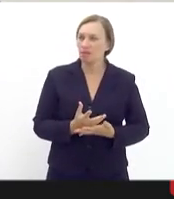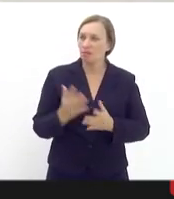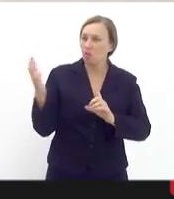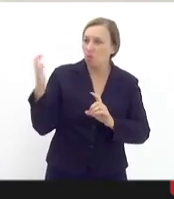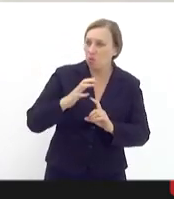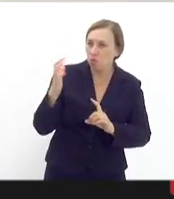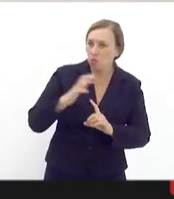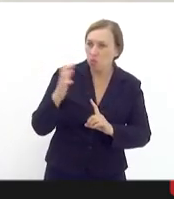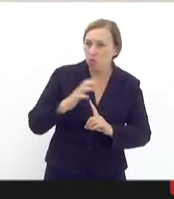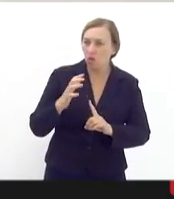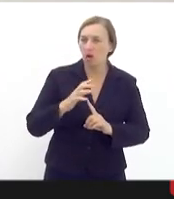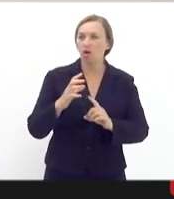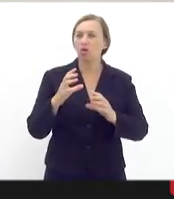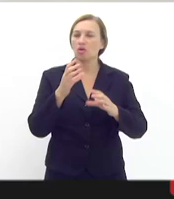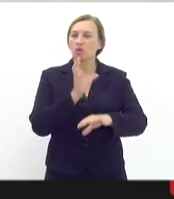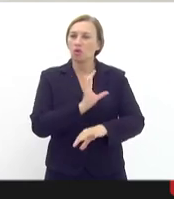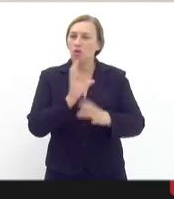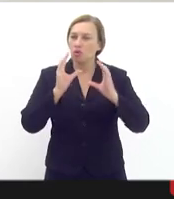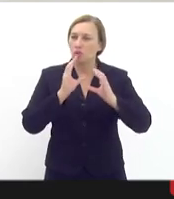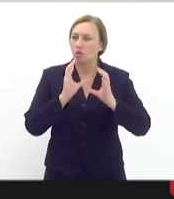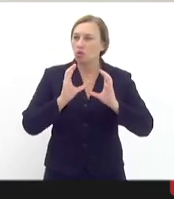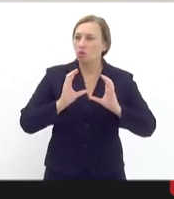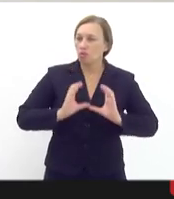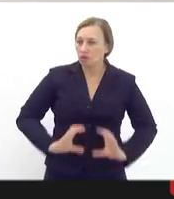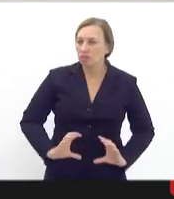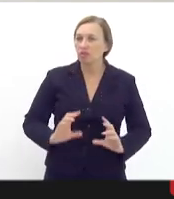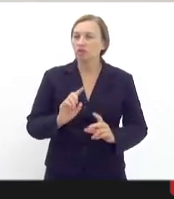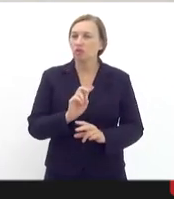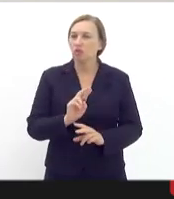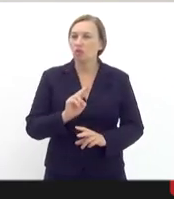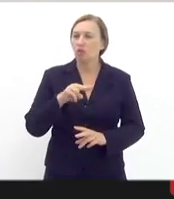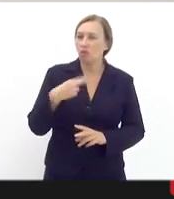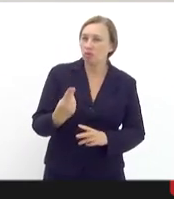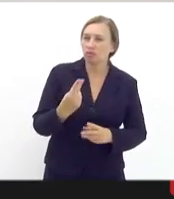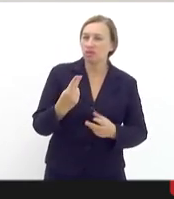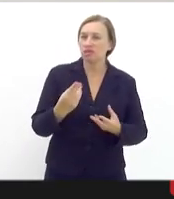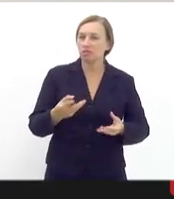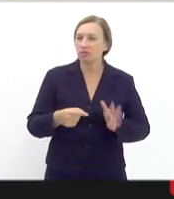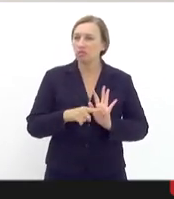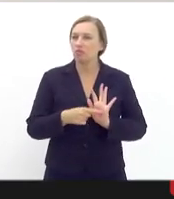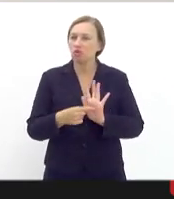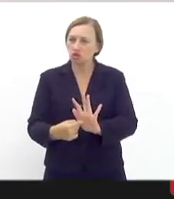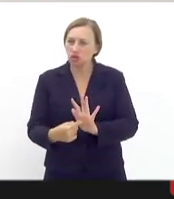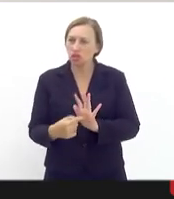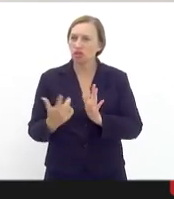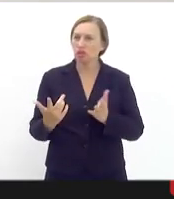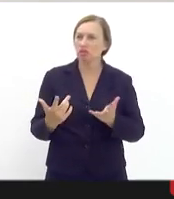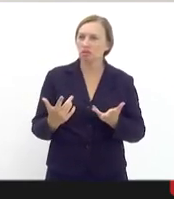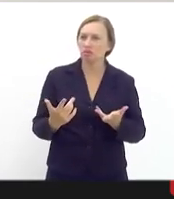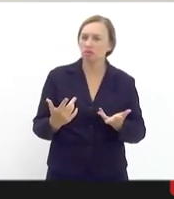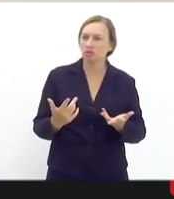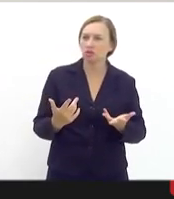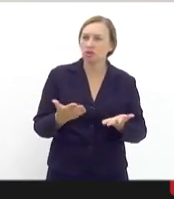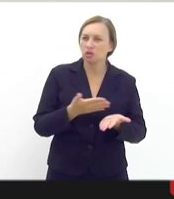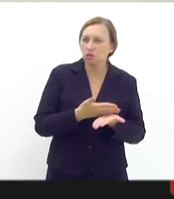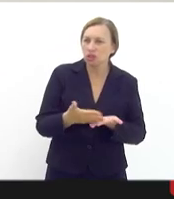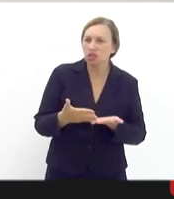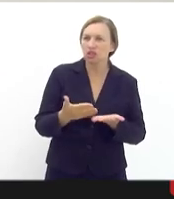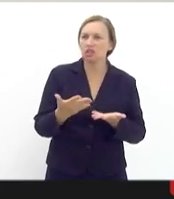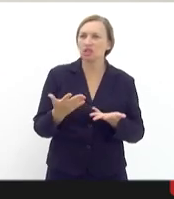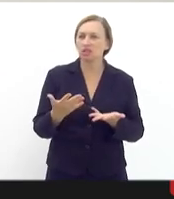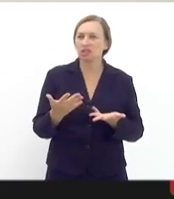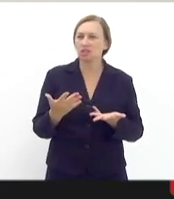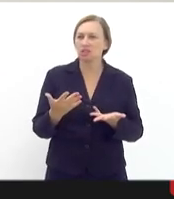influenciar comportamentos, ou você sempre ficar entregando aquilo, né, que gera mais engajamento. Se a gente não mexer no cerne nisso, que é essa